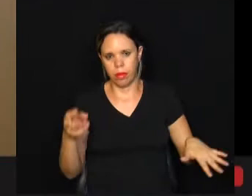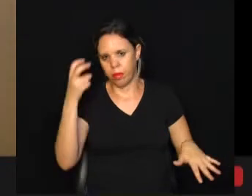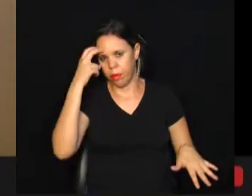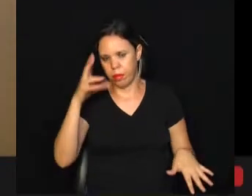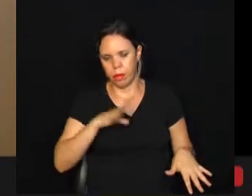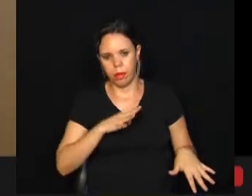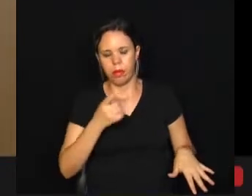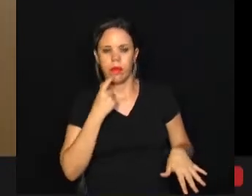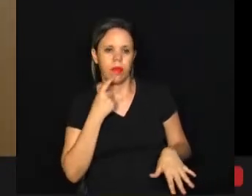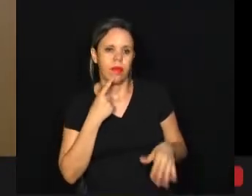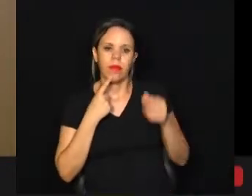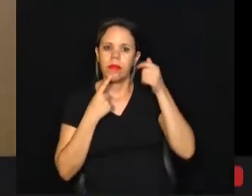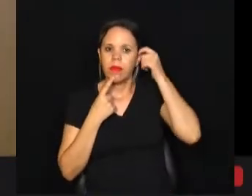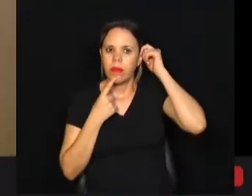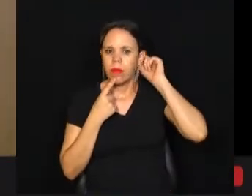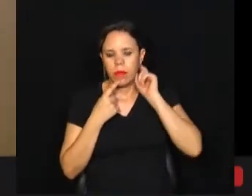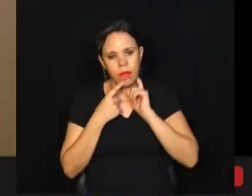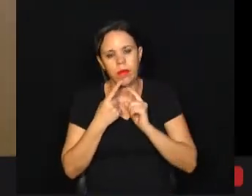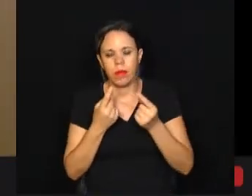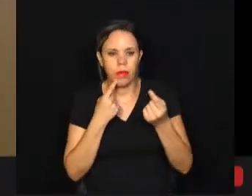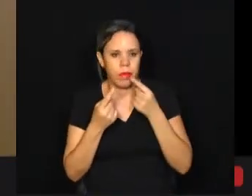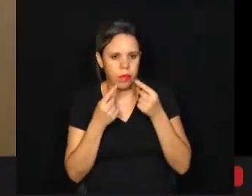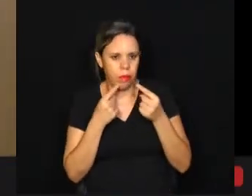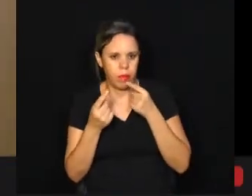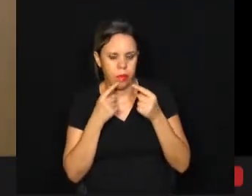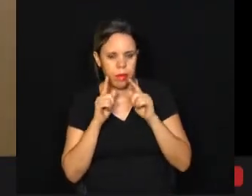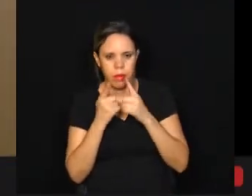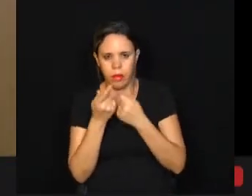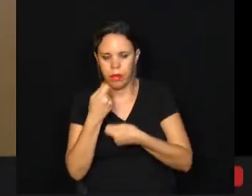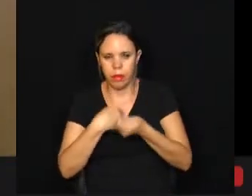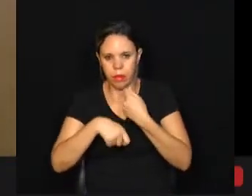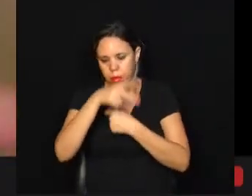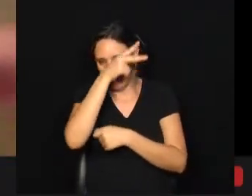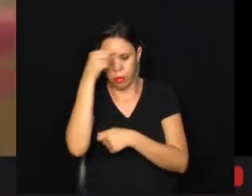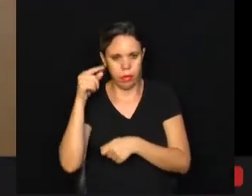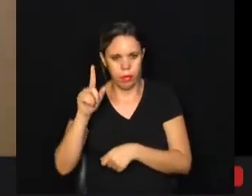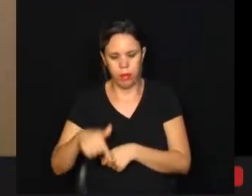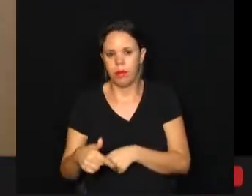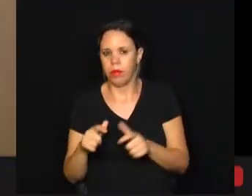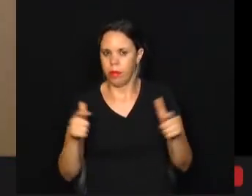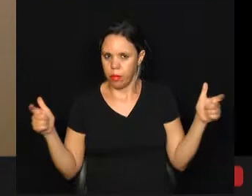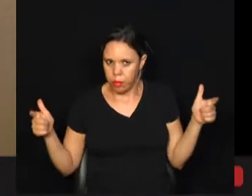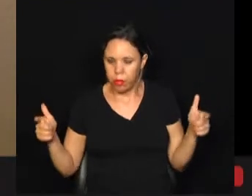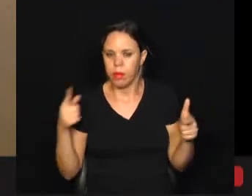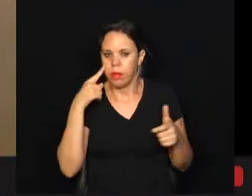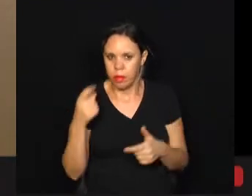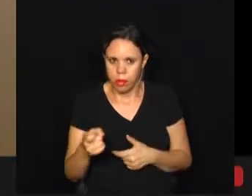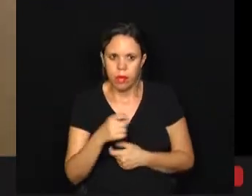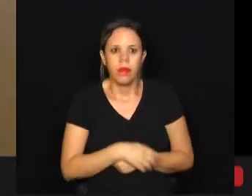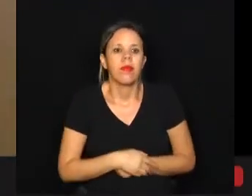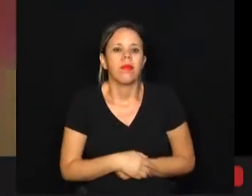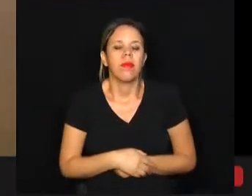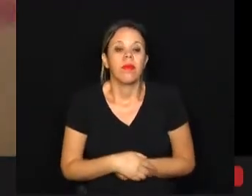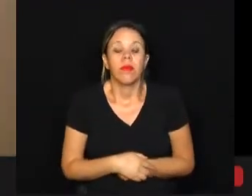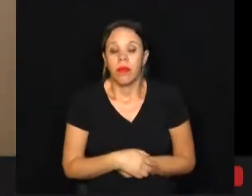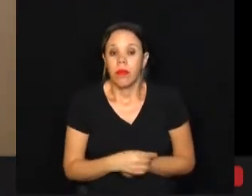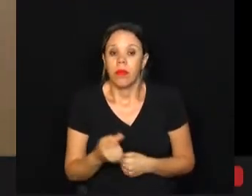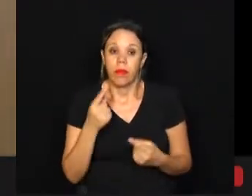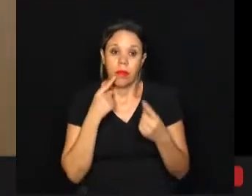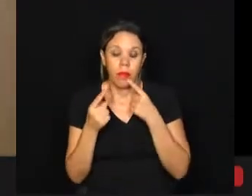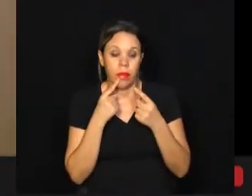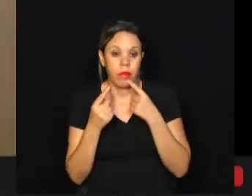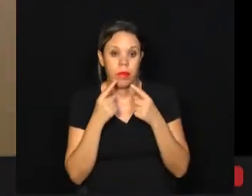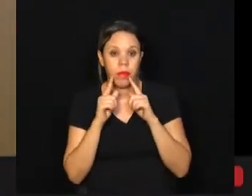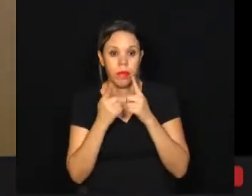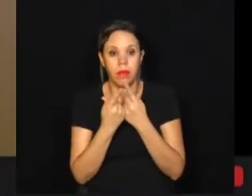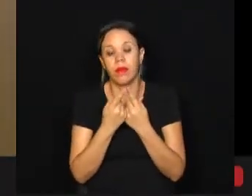cidade de Campinas e dialogar com a gestão pública, que esse é o nosso maior interesse. Dialogar com a